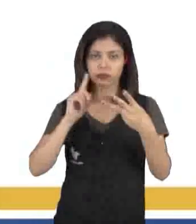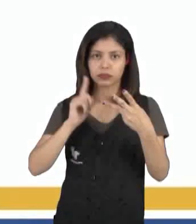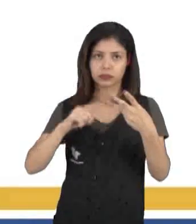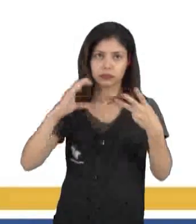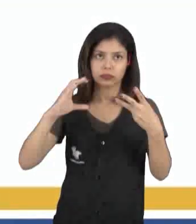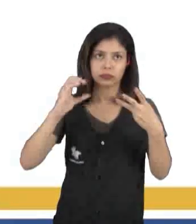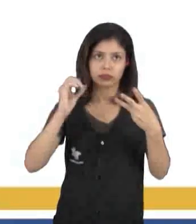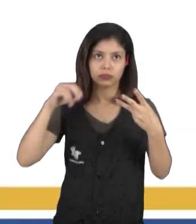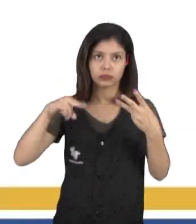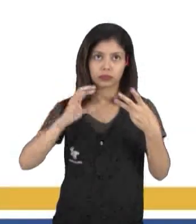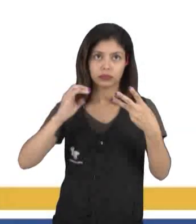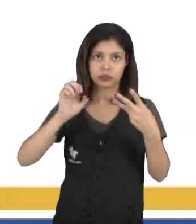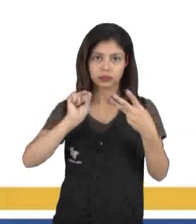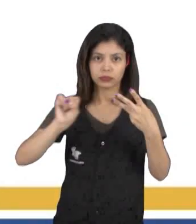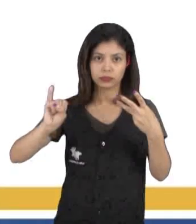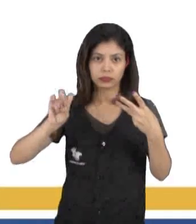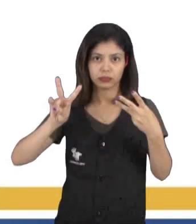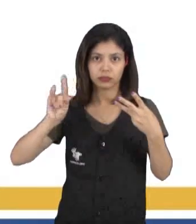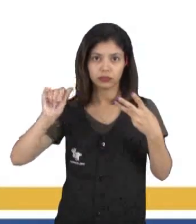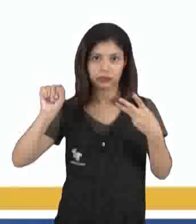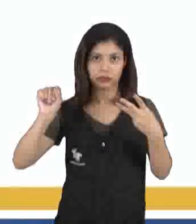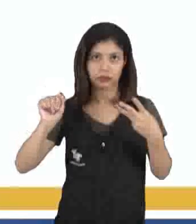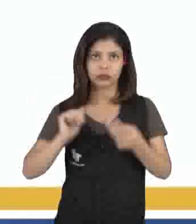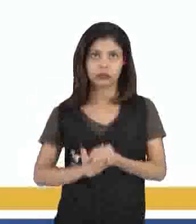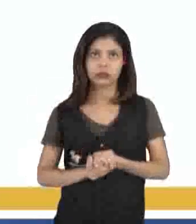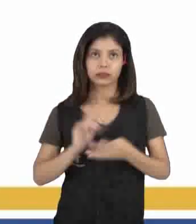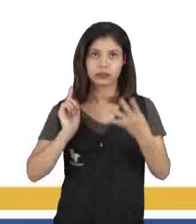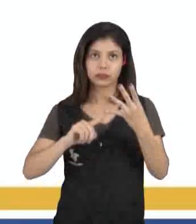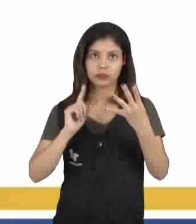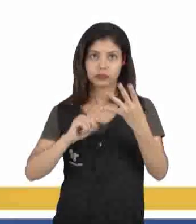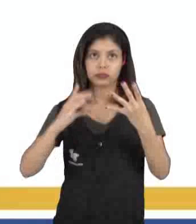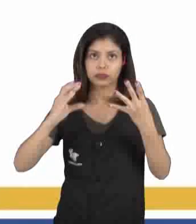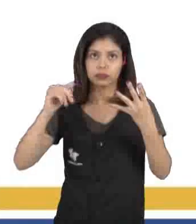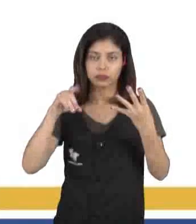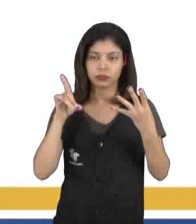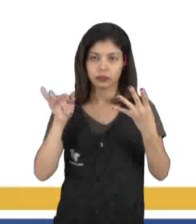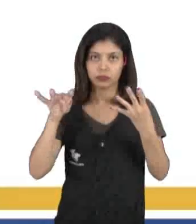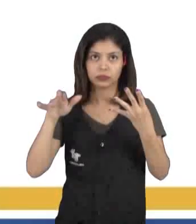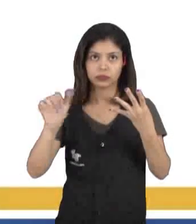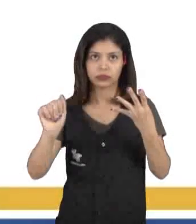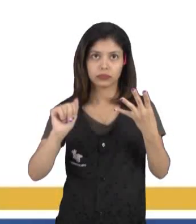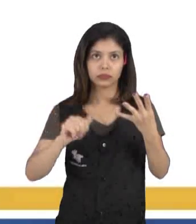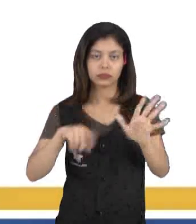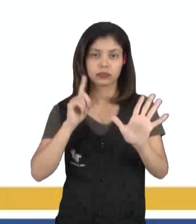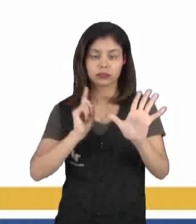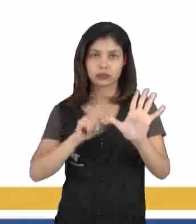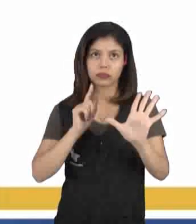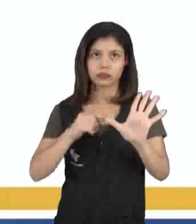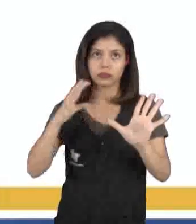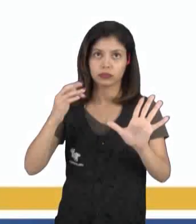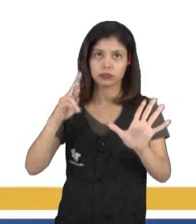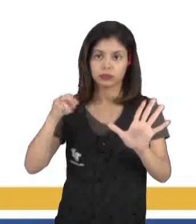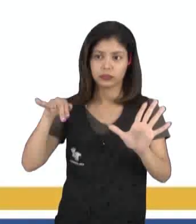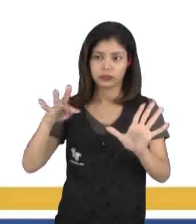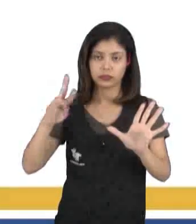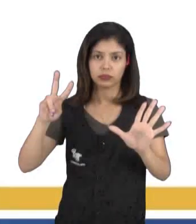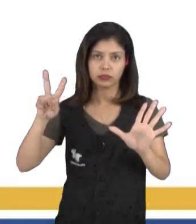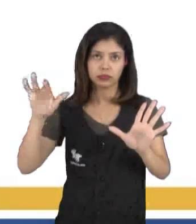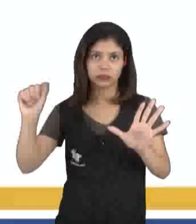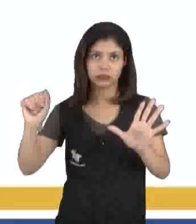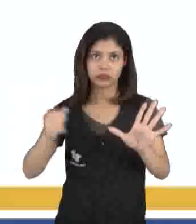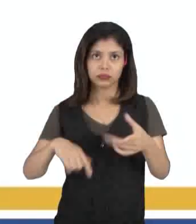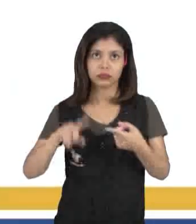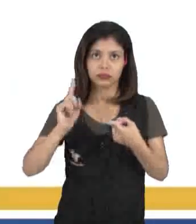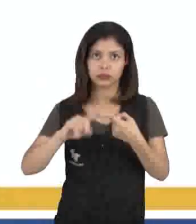comparativas, podem ser concessivas, podem ser também condicionais,